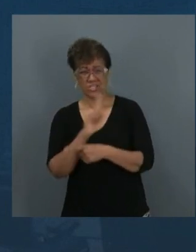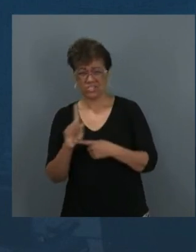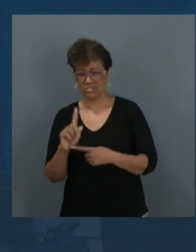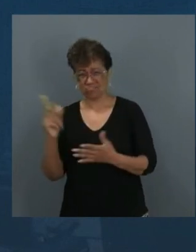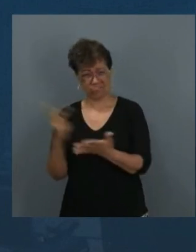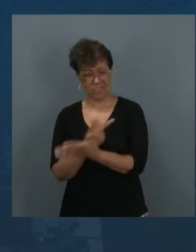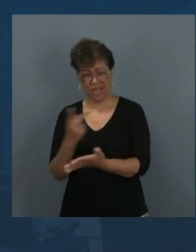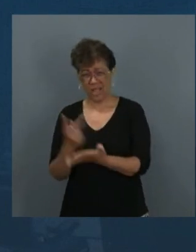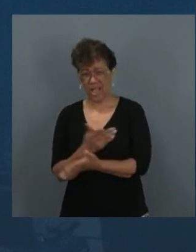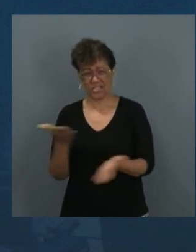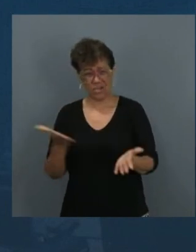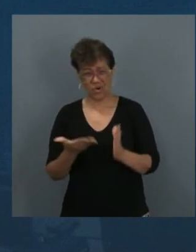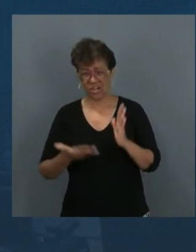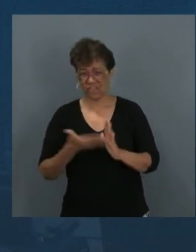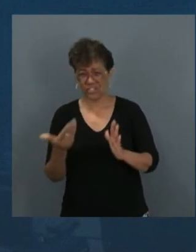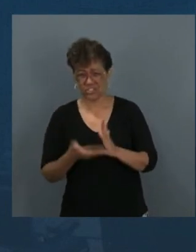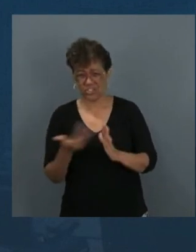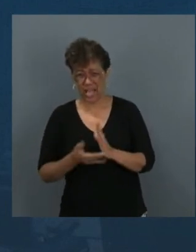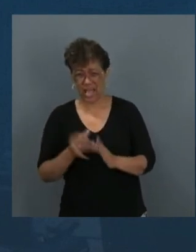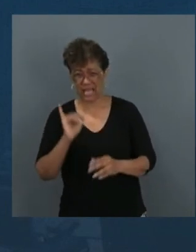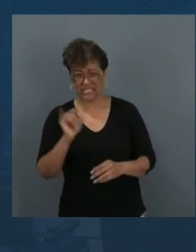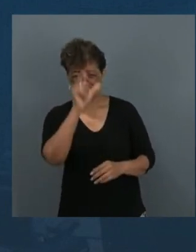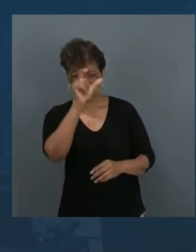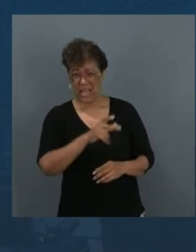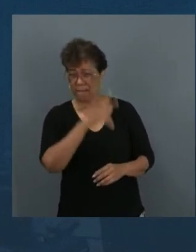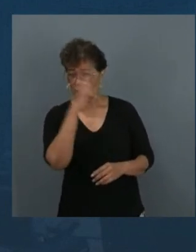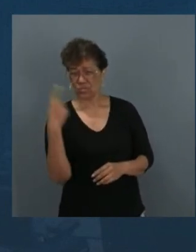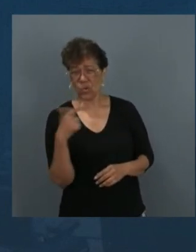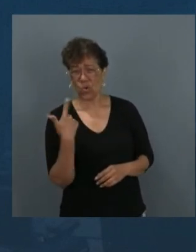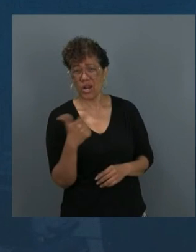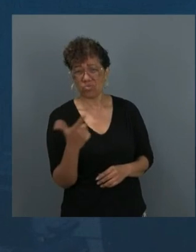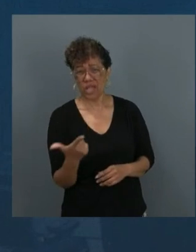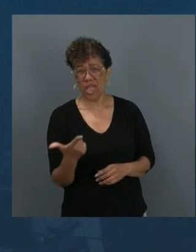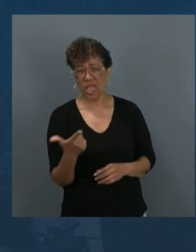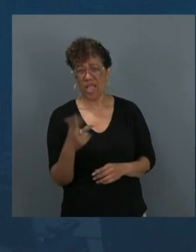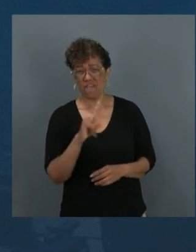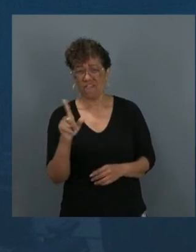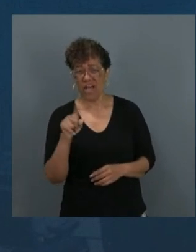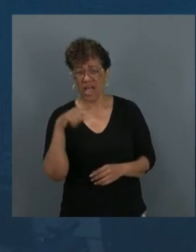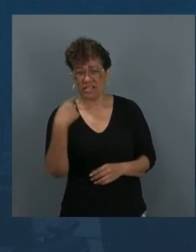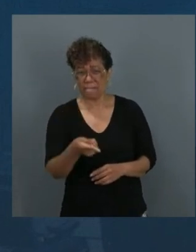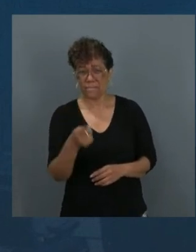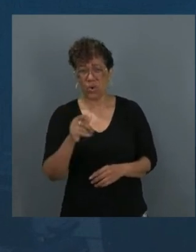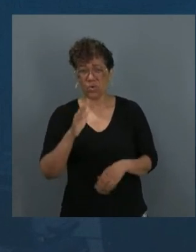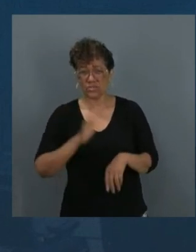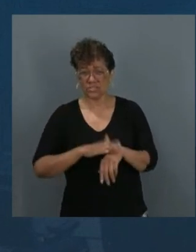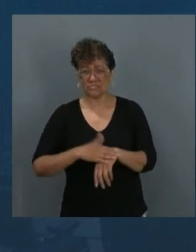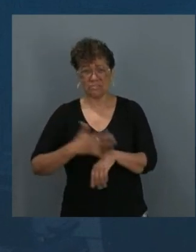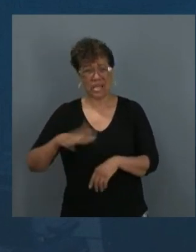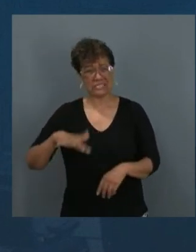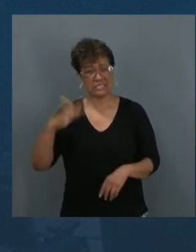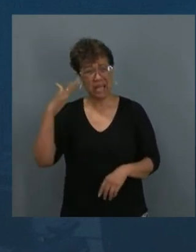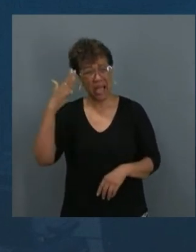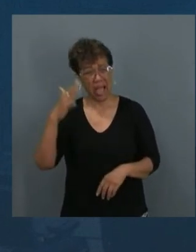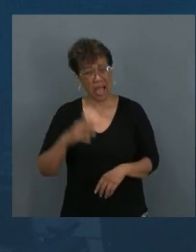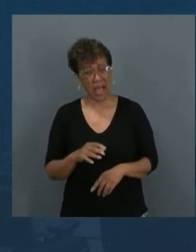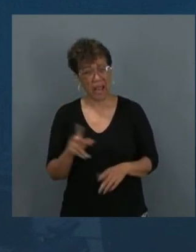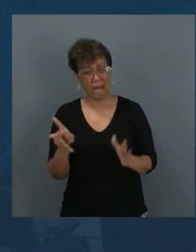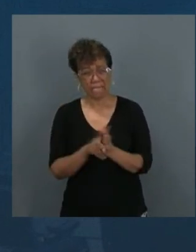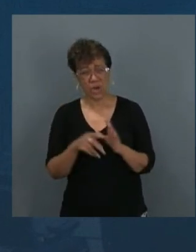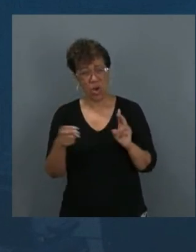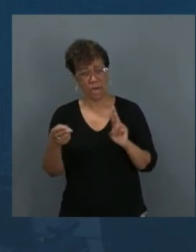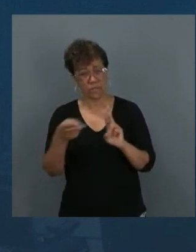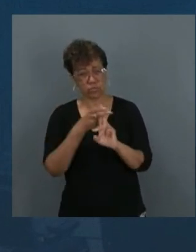você vai tirar agora de quem já não tem, e isso vai ficar muito mais caro depois. Vai ficar mais caro para o